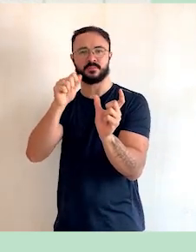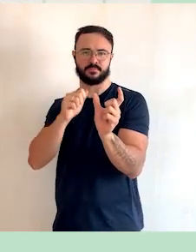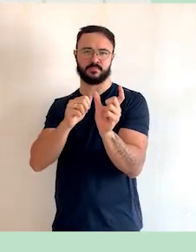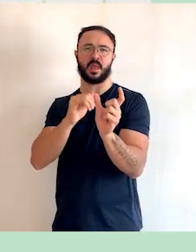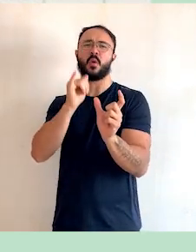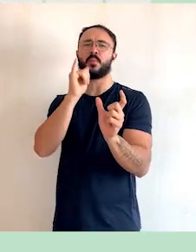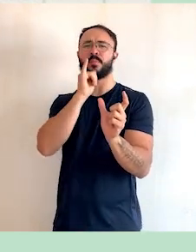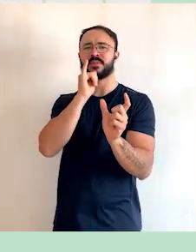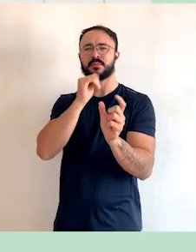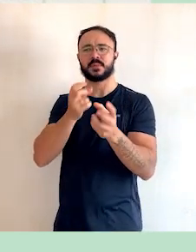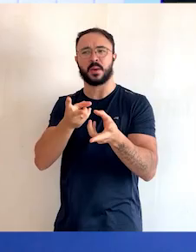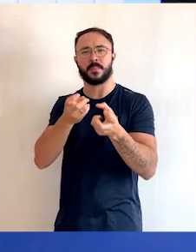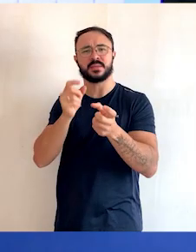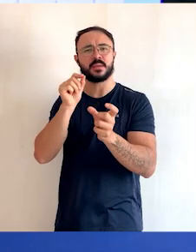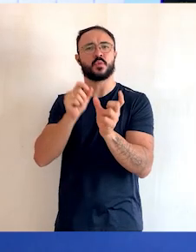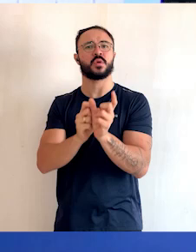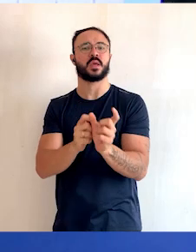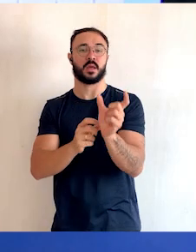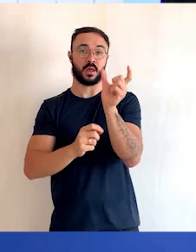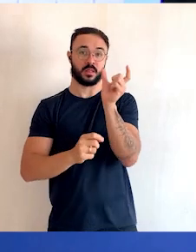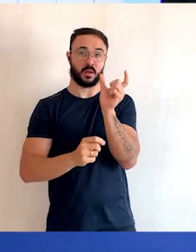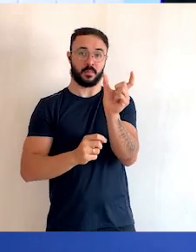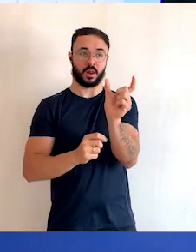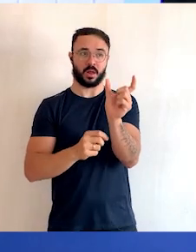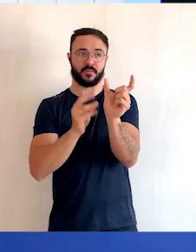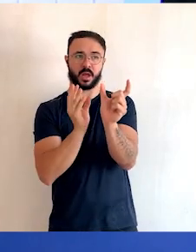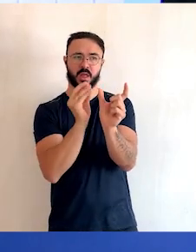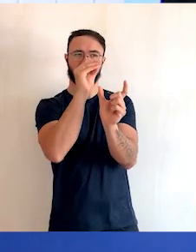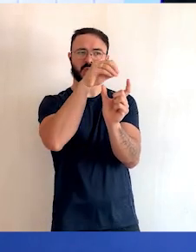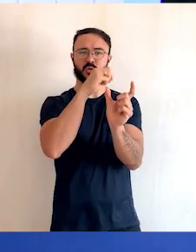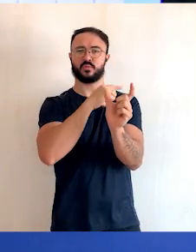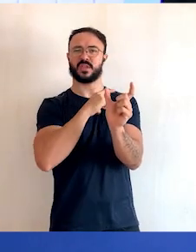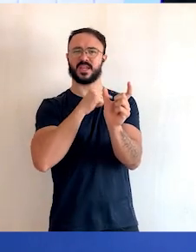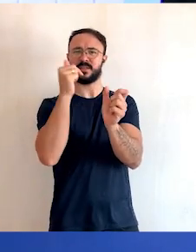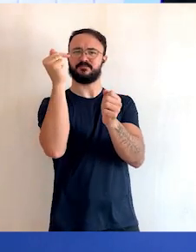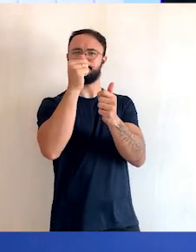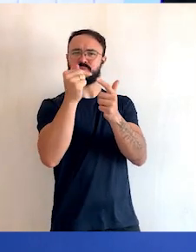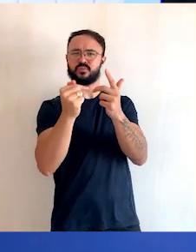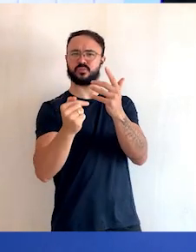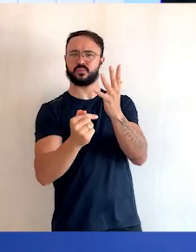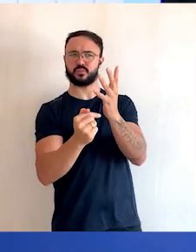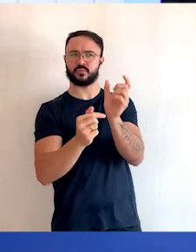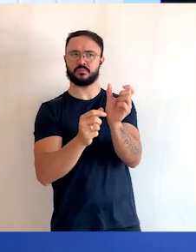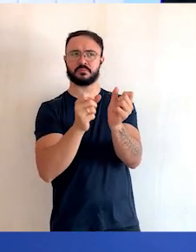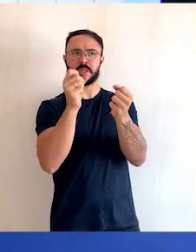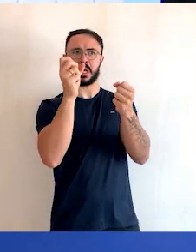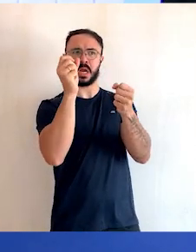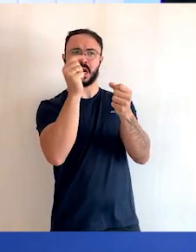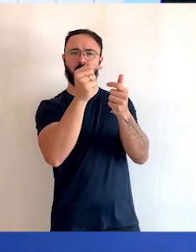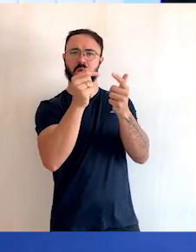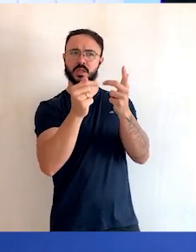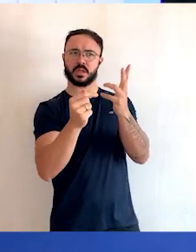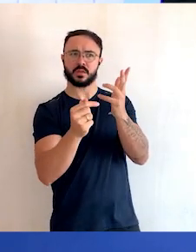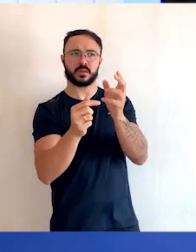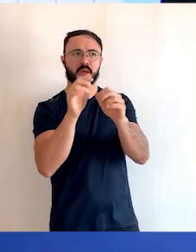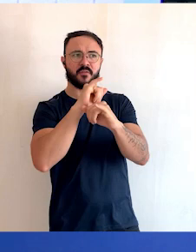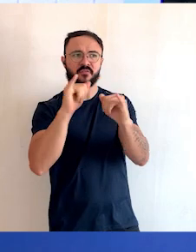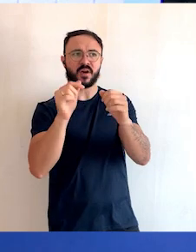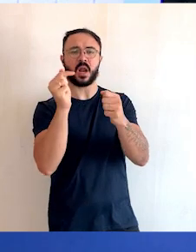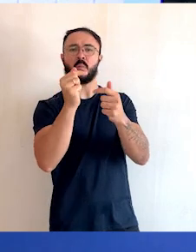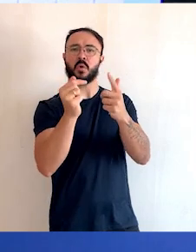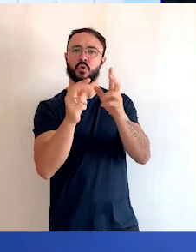morfemas. Podemos perceber que esta palavra é constituída de vários elementos e cada um deles indica algo.